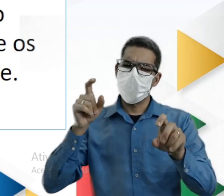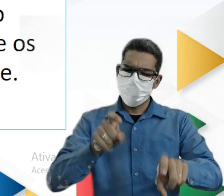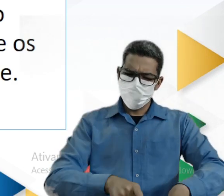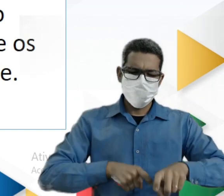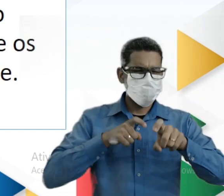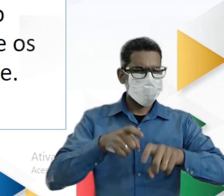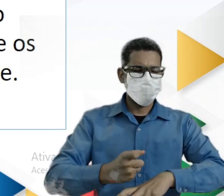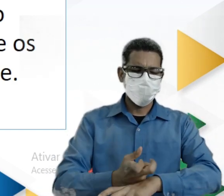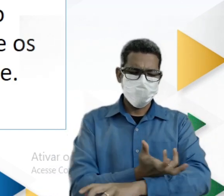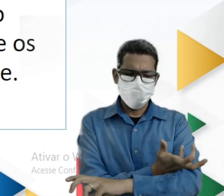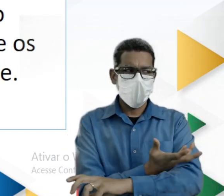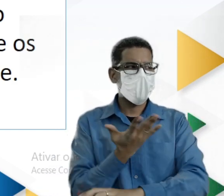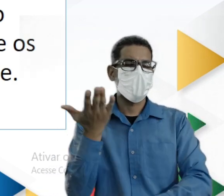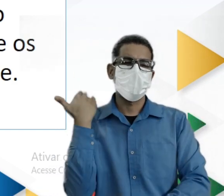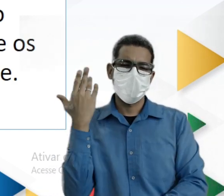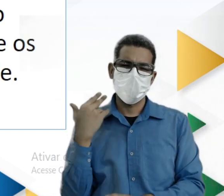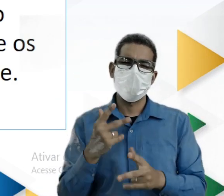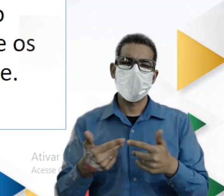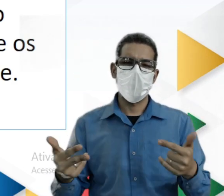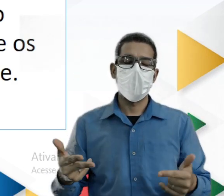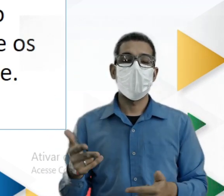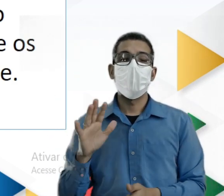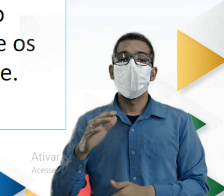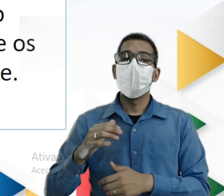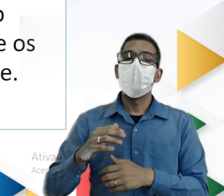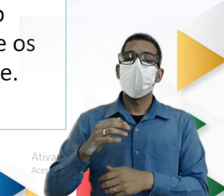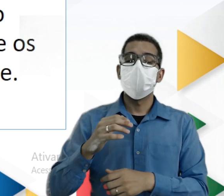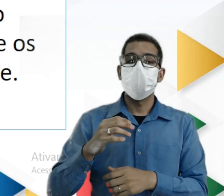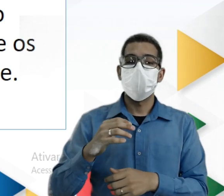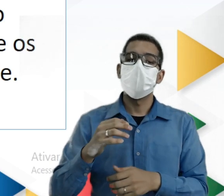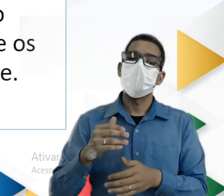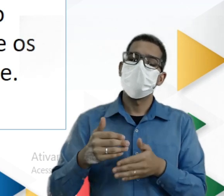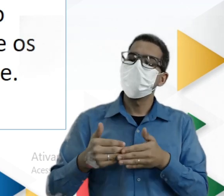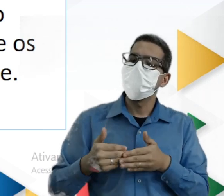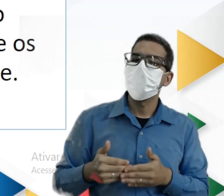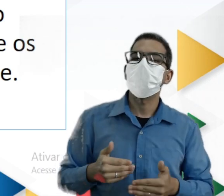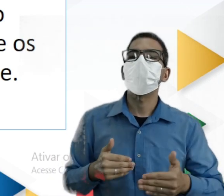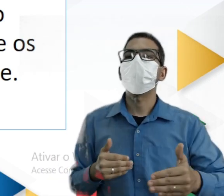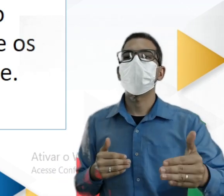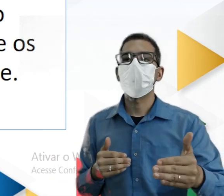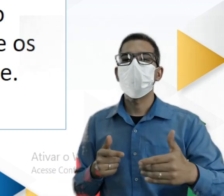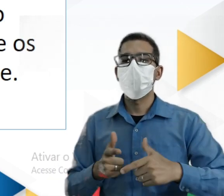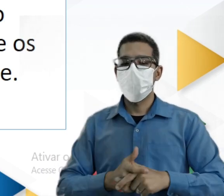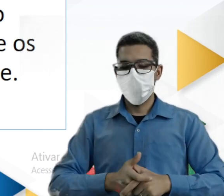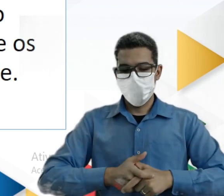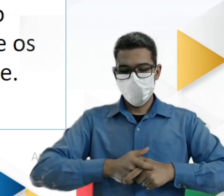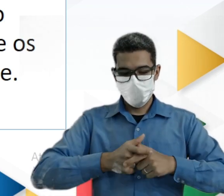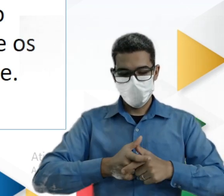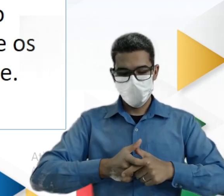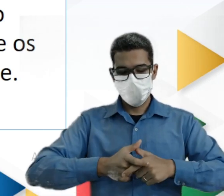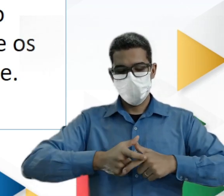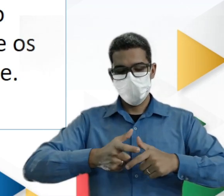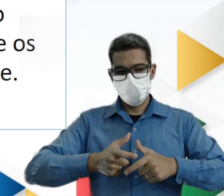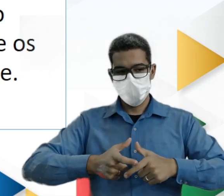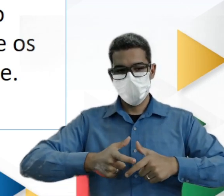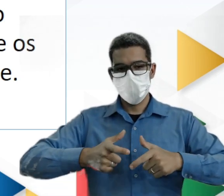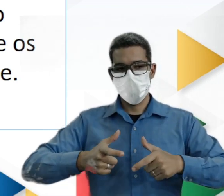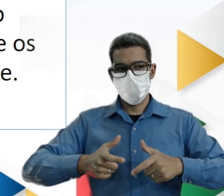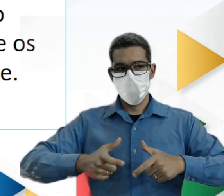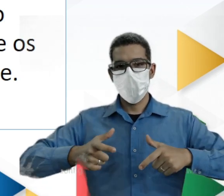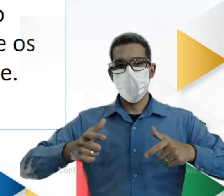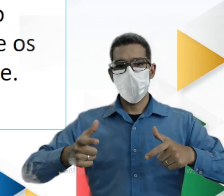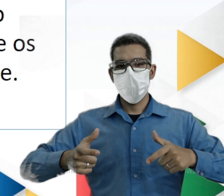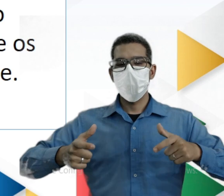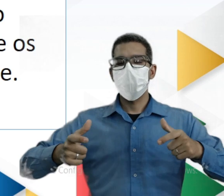Com o início da industrialização, 1940 1950, começou a crescer o contingente populacional de